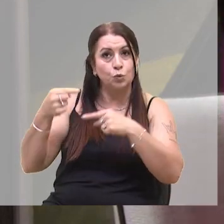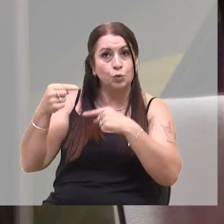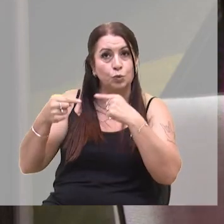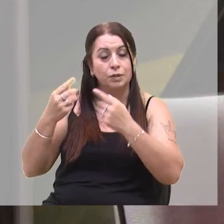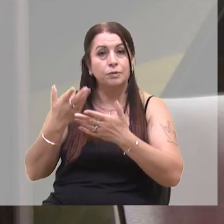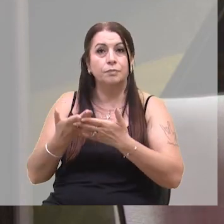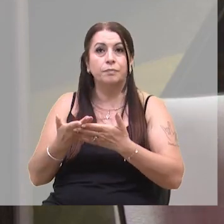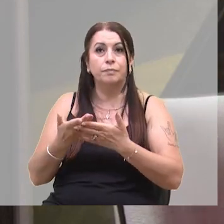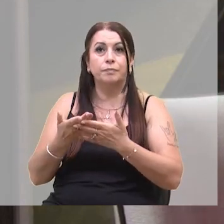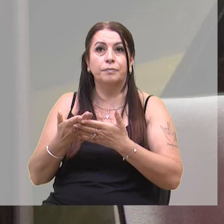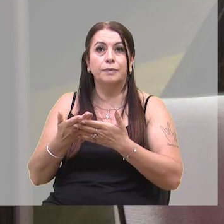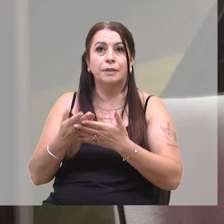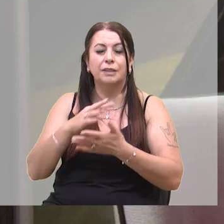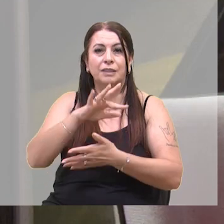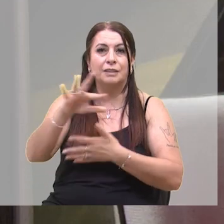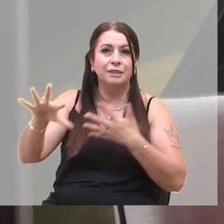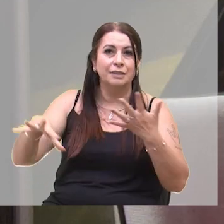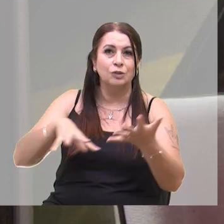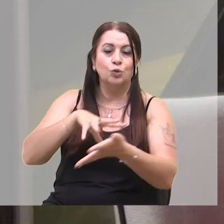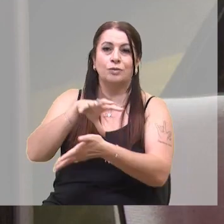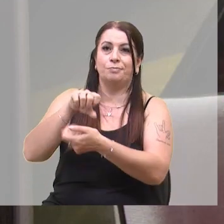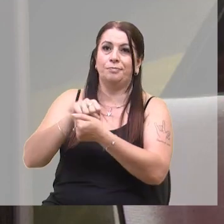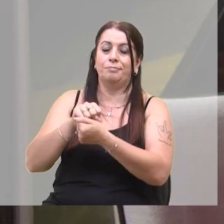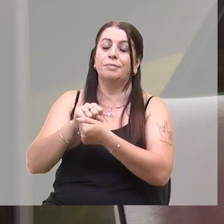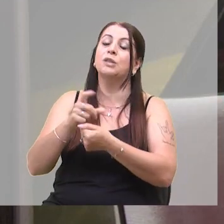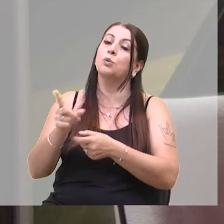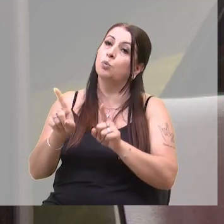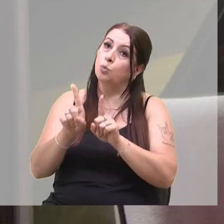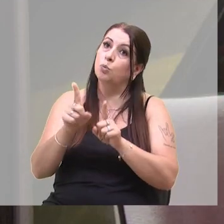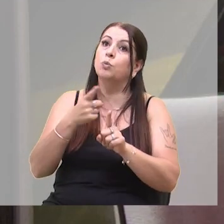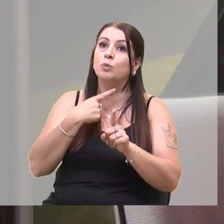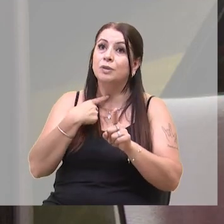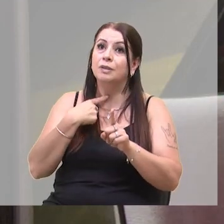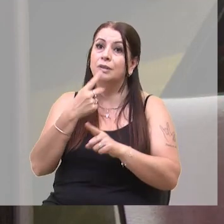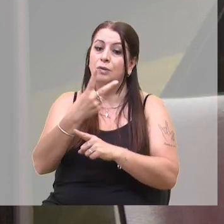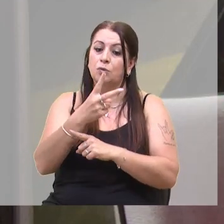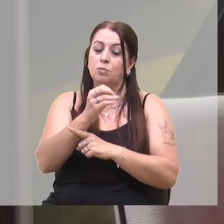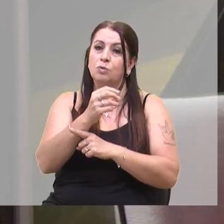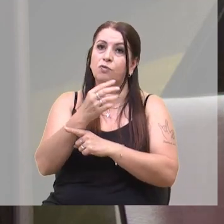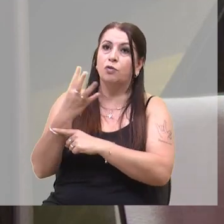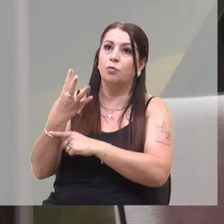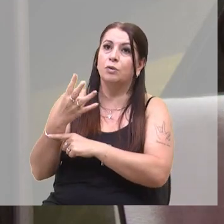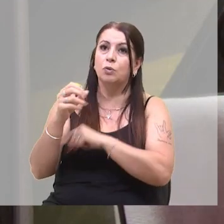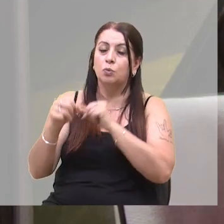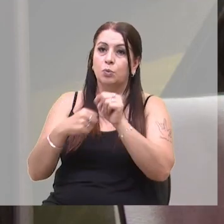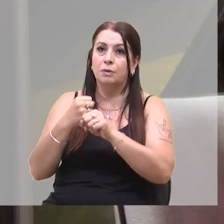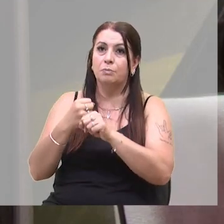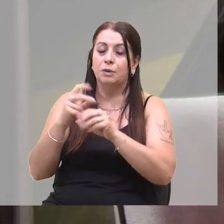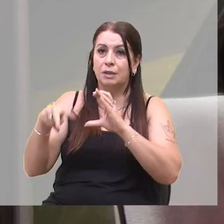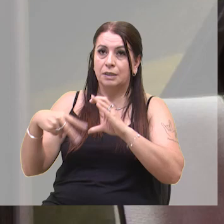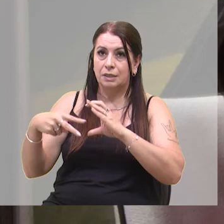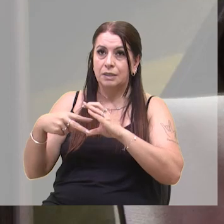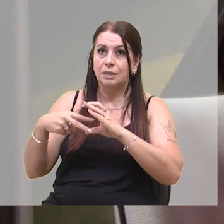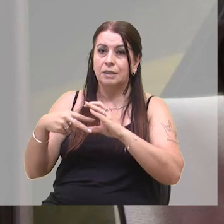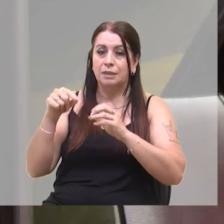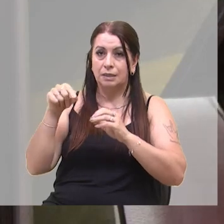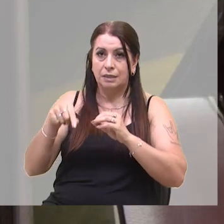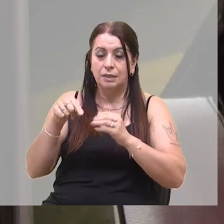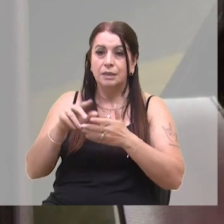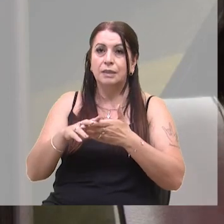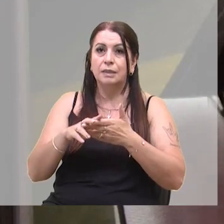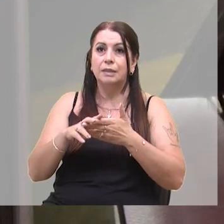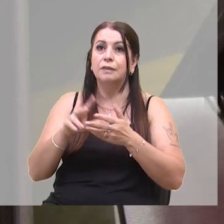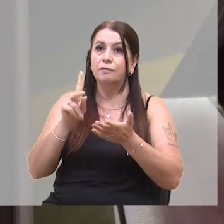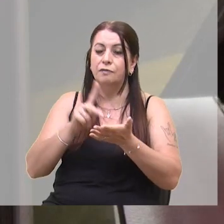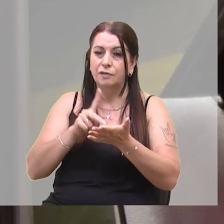mundo discute a questão da sustentabilidade. Então, eu gostaria muito que 2024 fosse o ano em